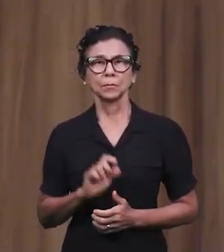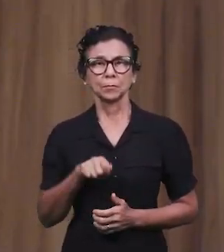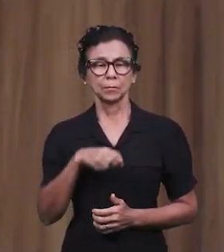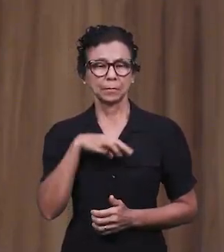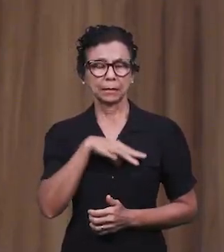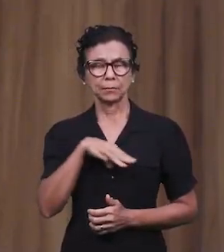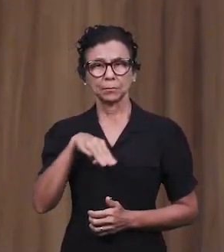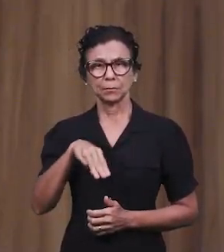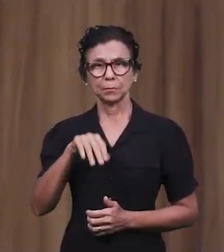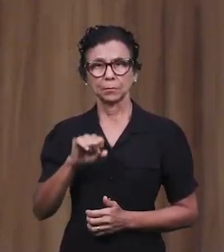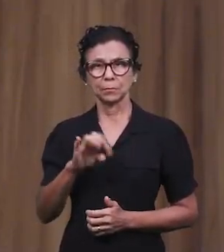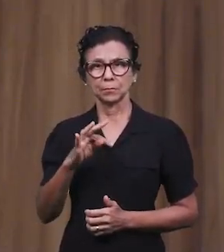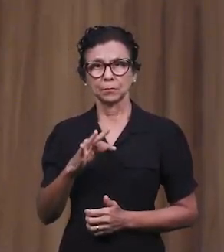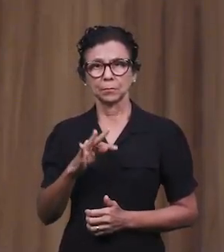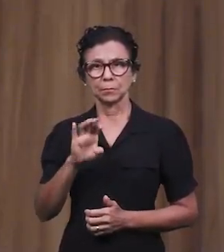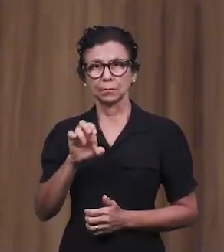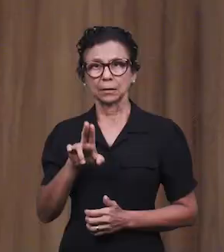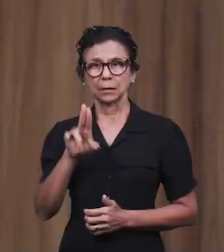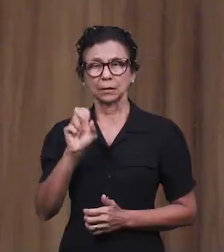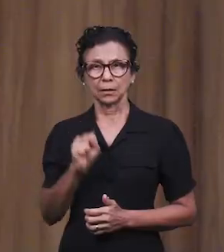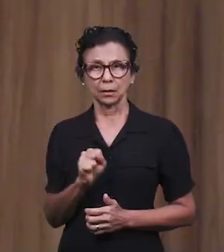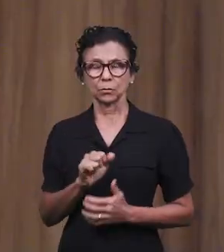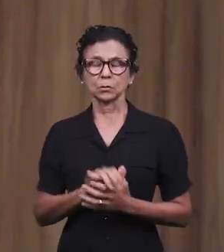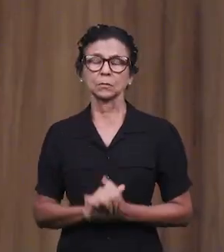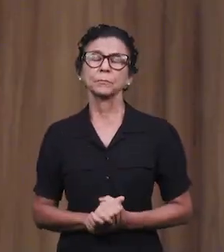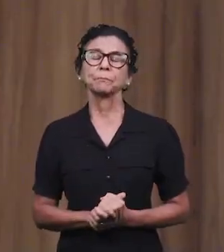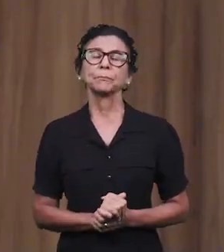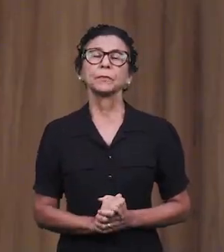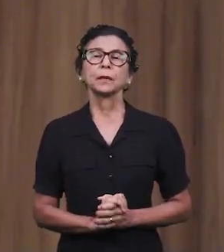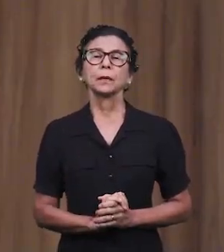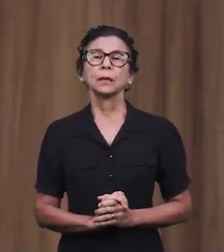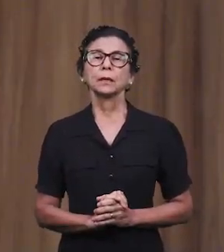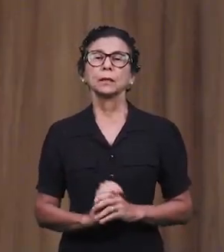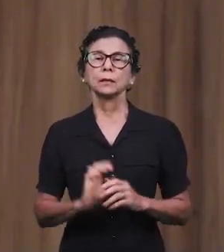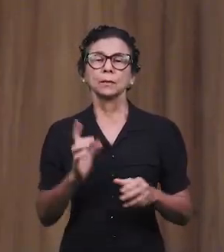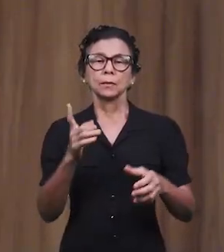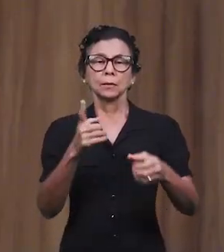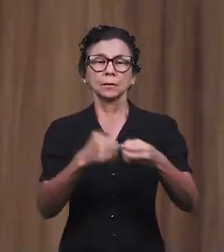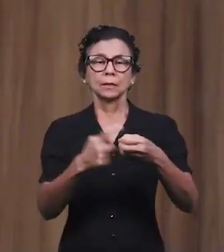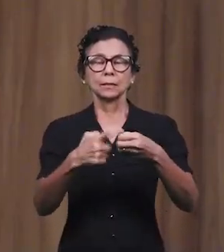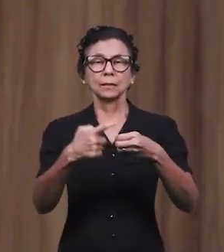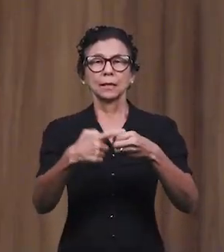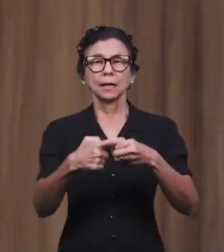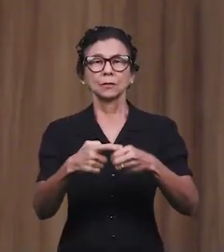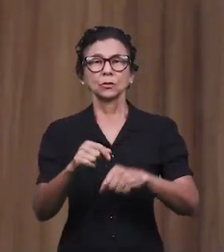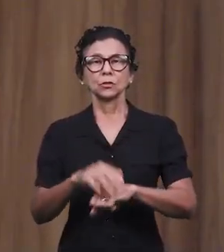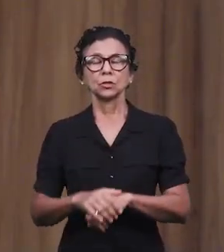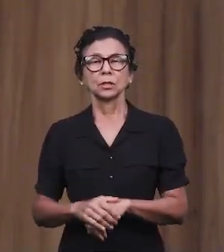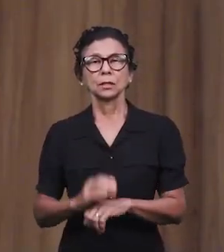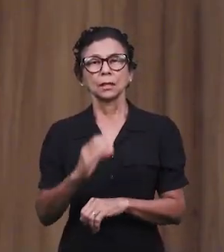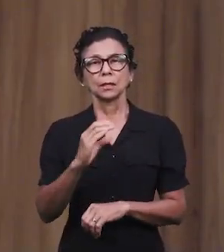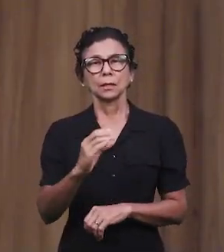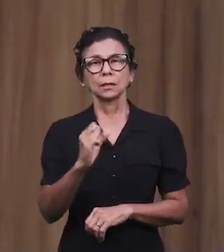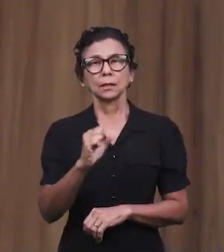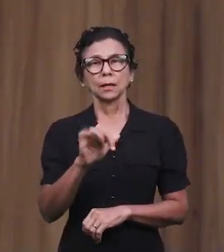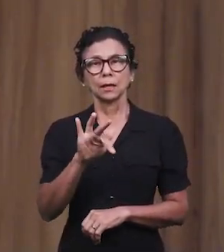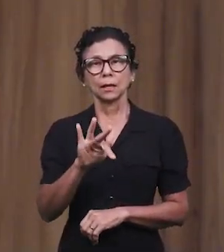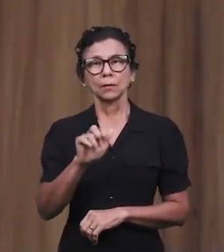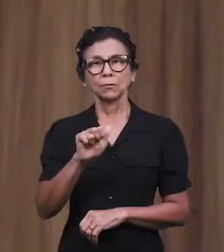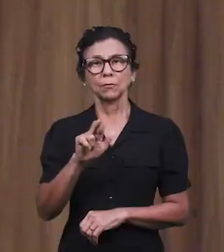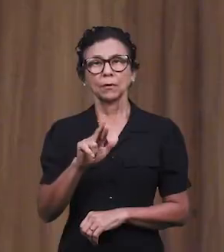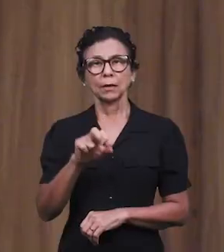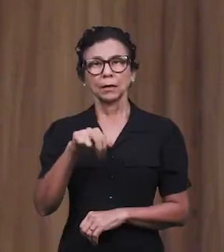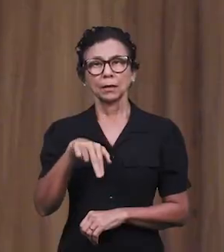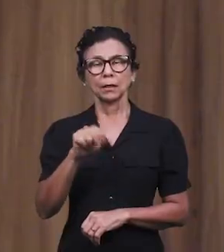nós vamos mostrar alguns detalhes. Cafarnaum, irmãos, ele ficava na margem norte do mar